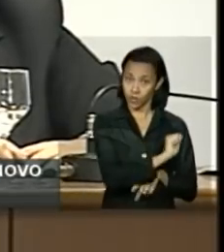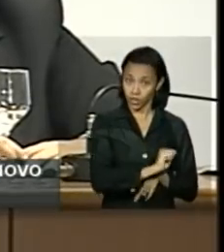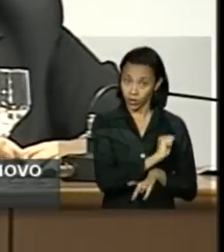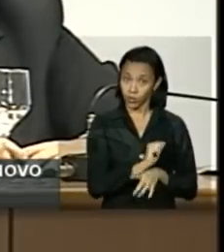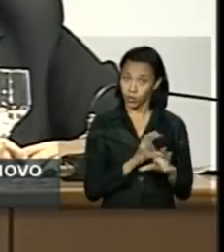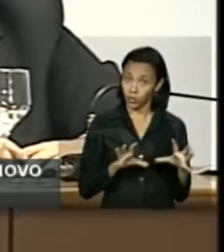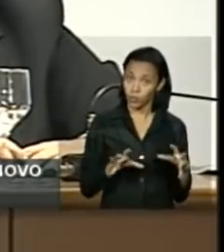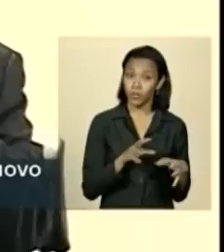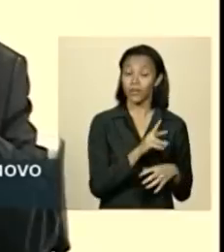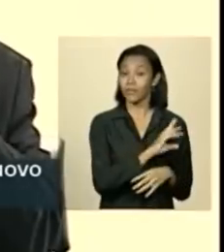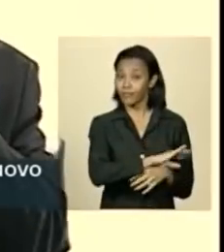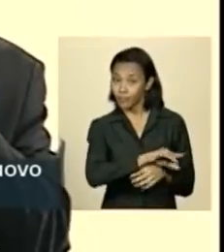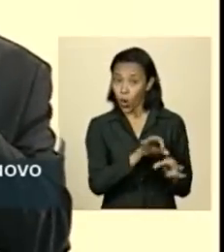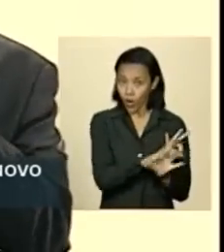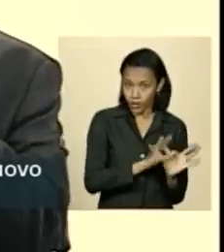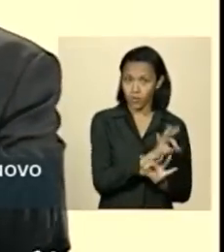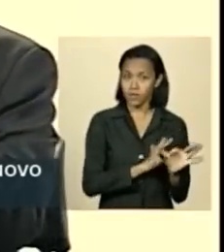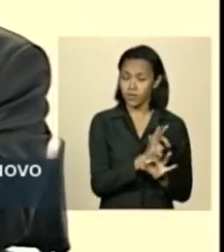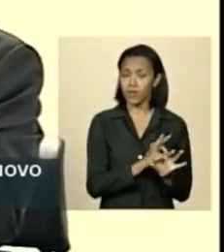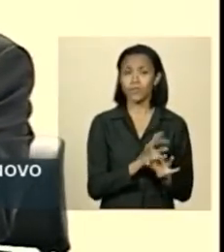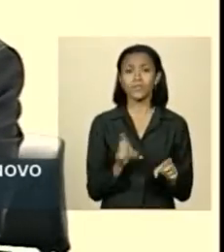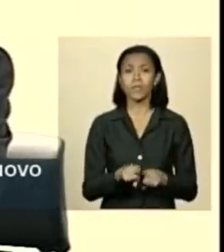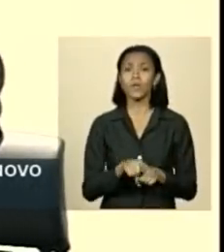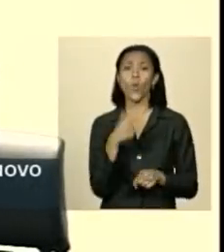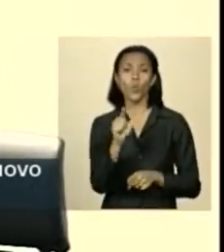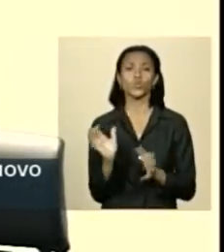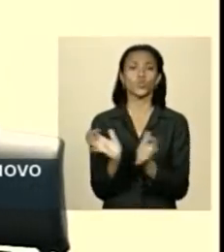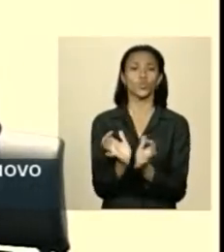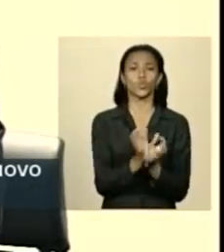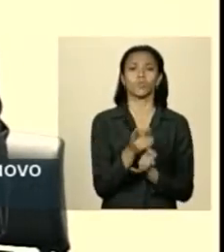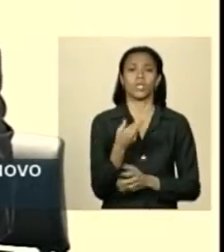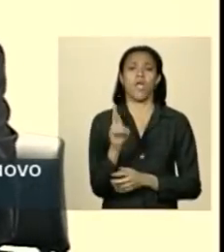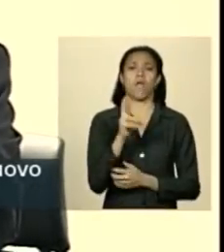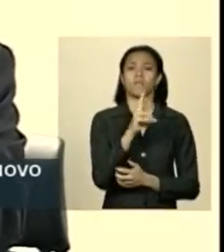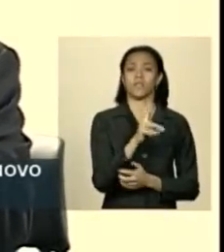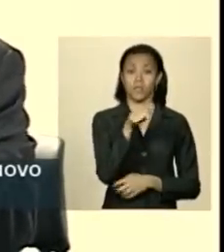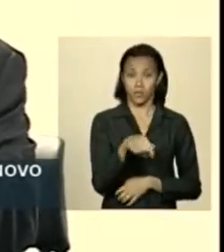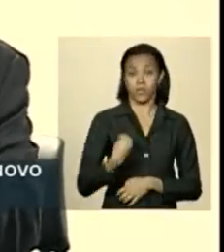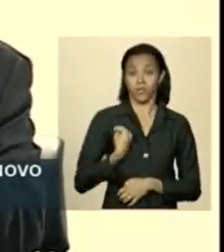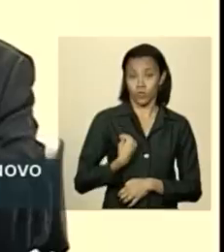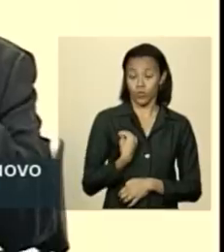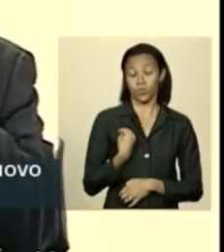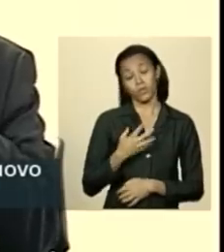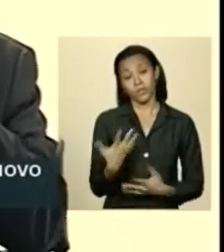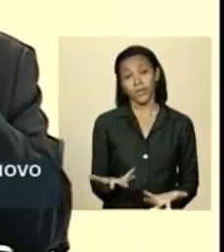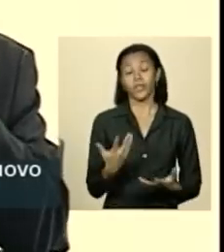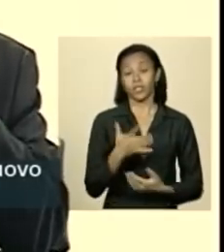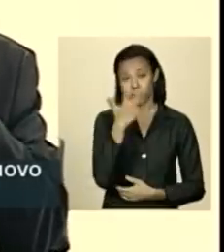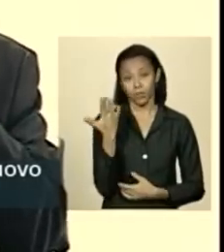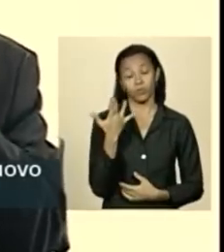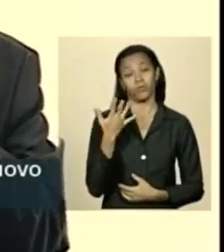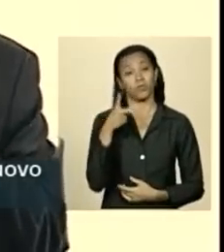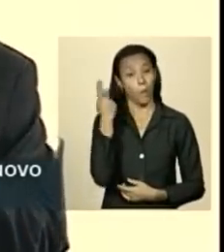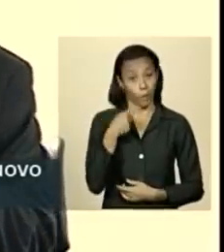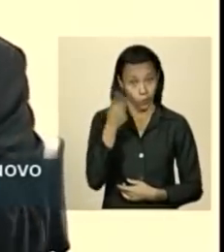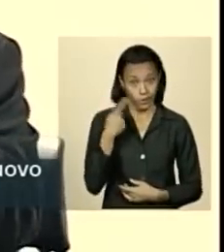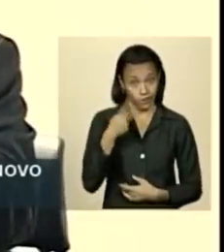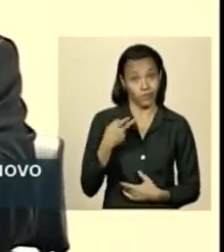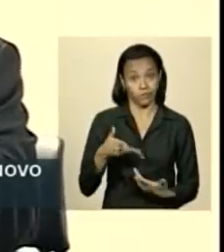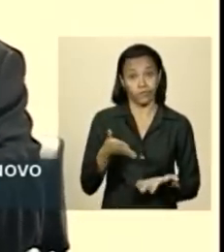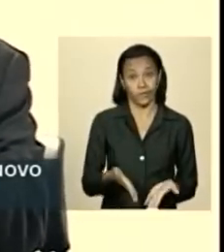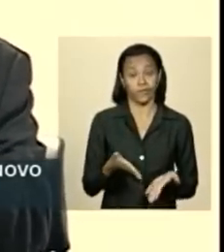Servidores sejam as entidades de representação dos movimentos sociais aqui presentes seja os parlamentares estão aqui eu queria